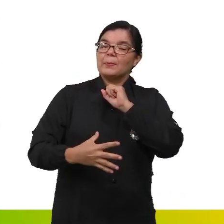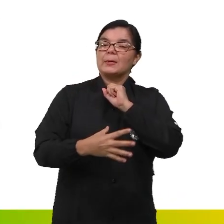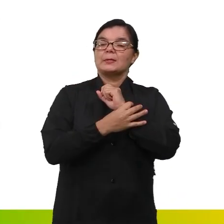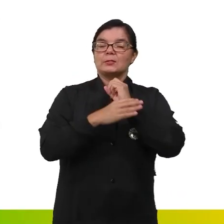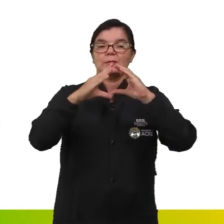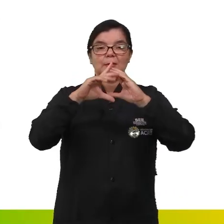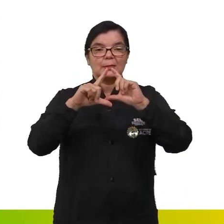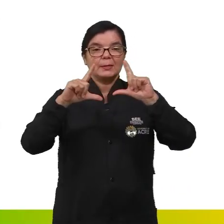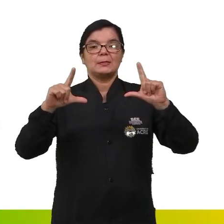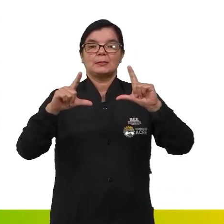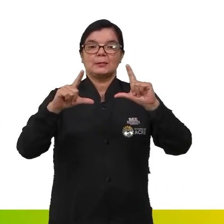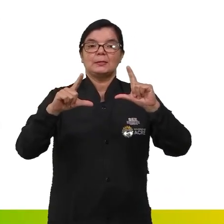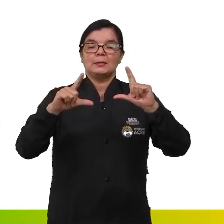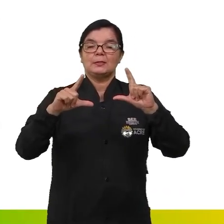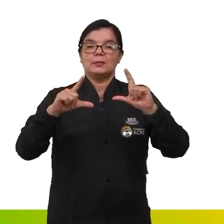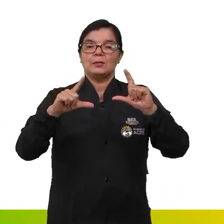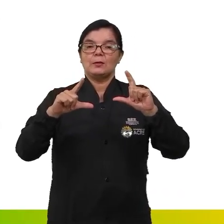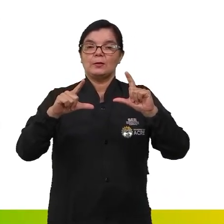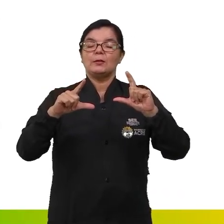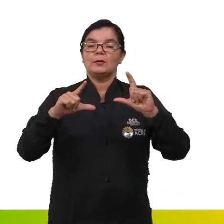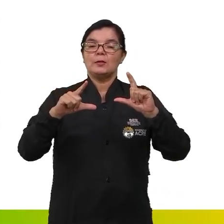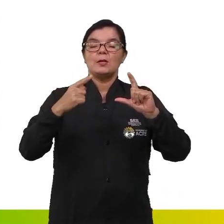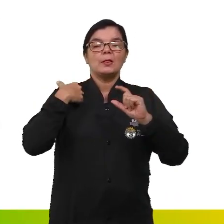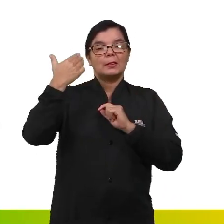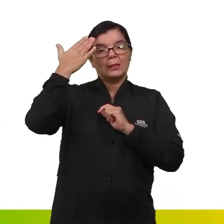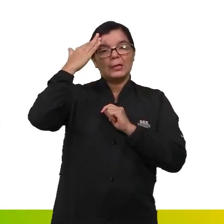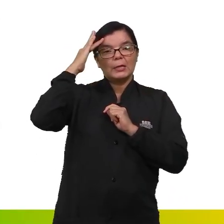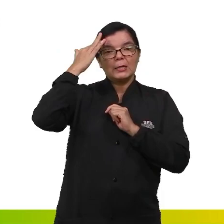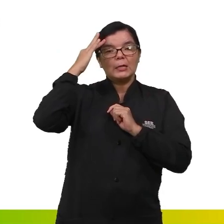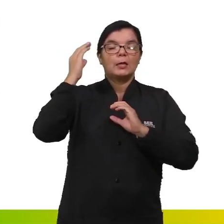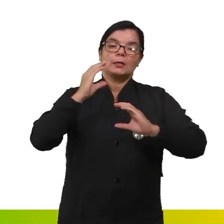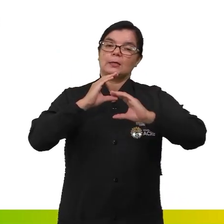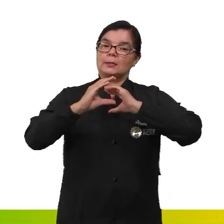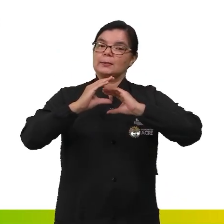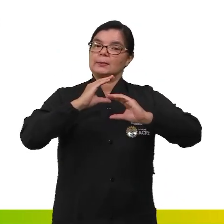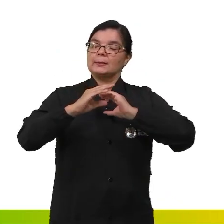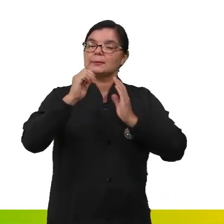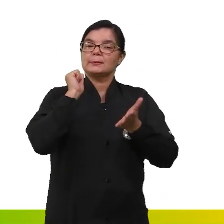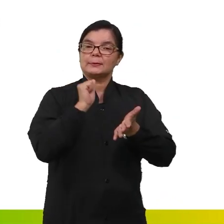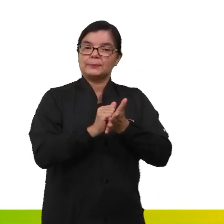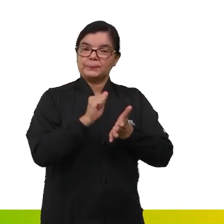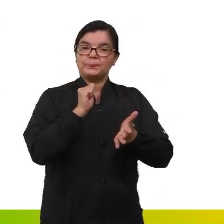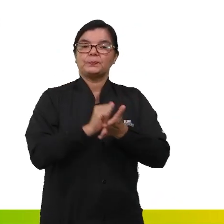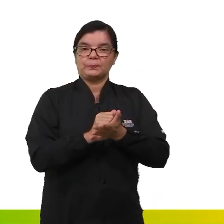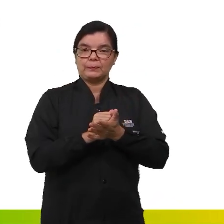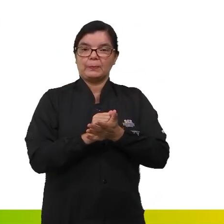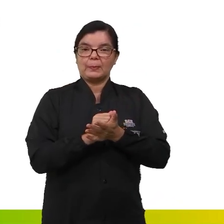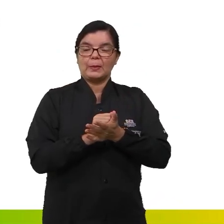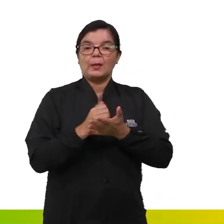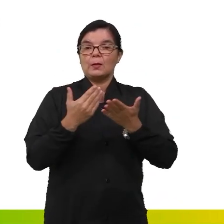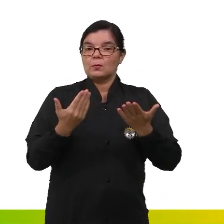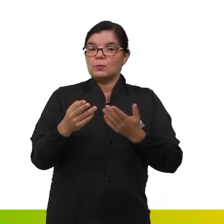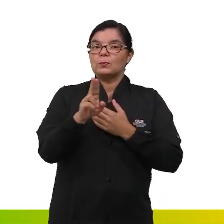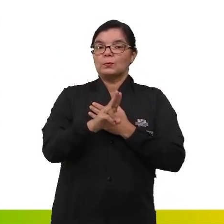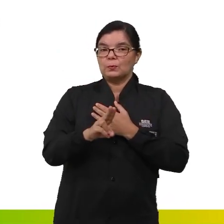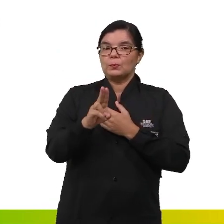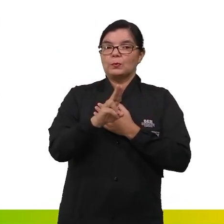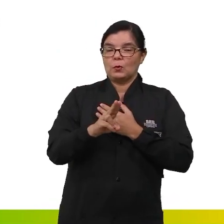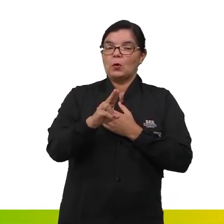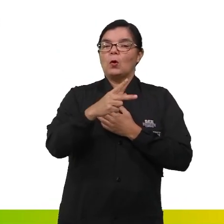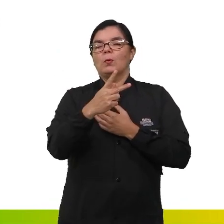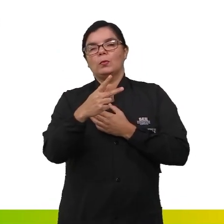essencial de garantir clareza, lógica e fluidez na comunicação escrita. Então, o uso